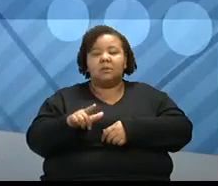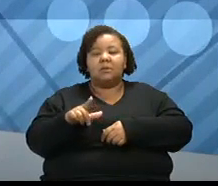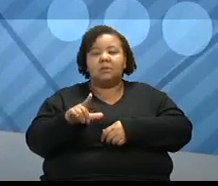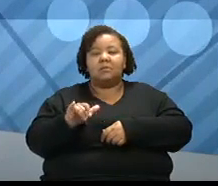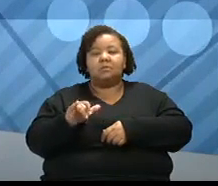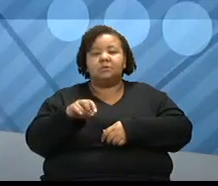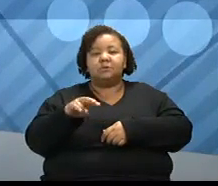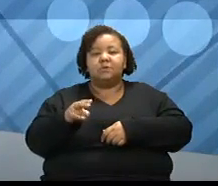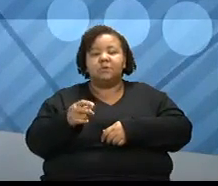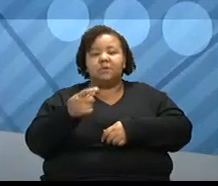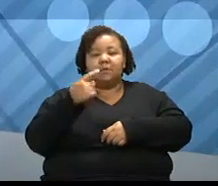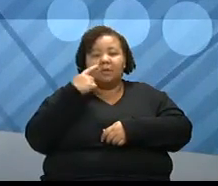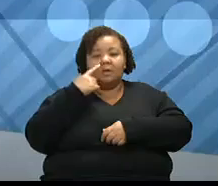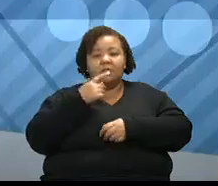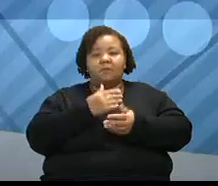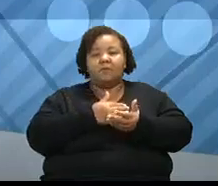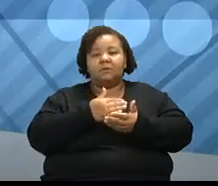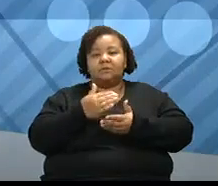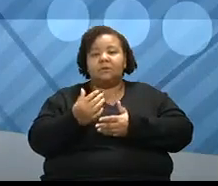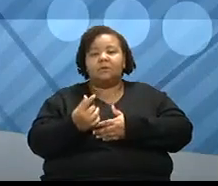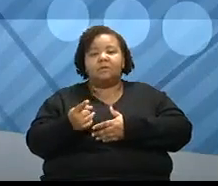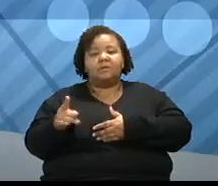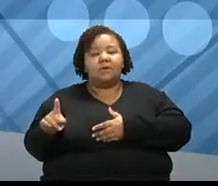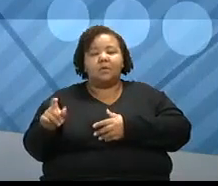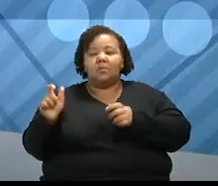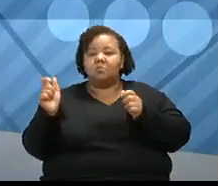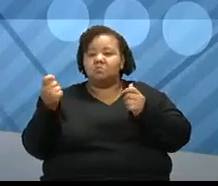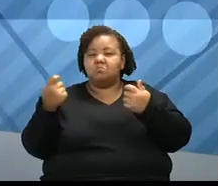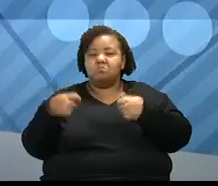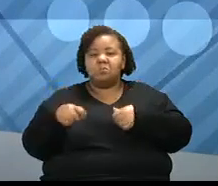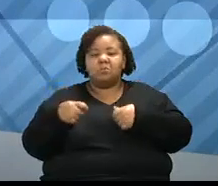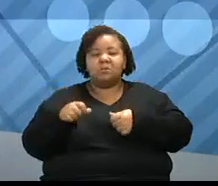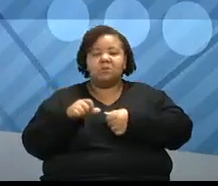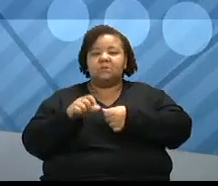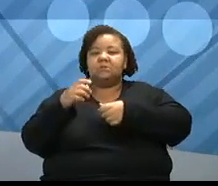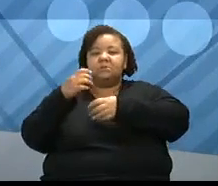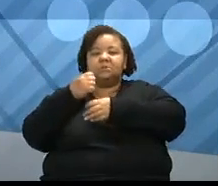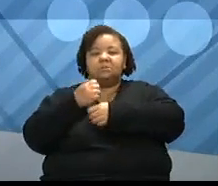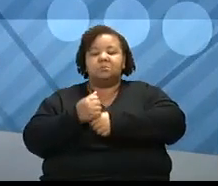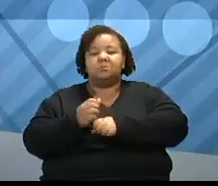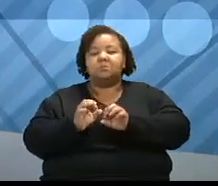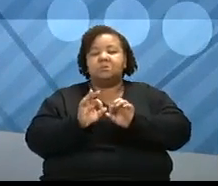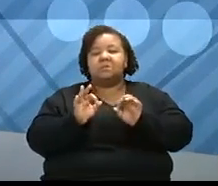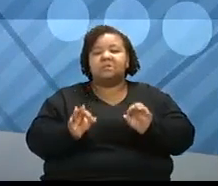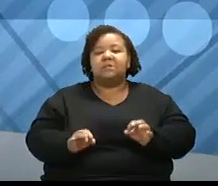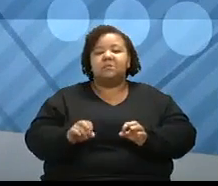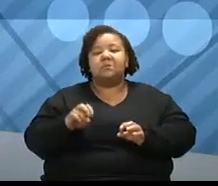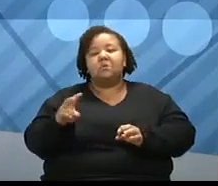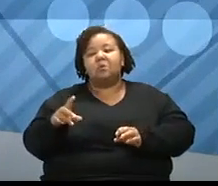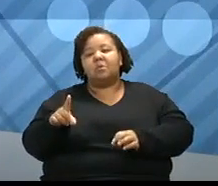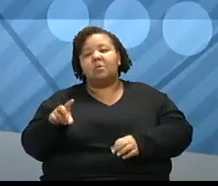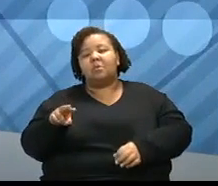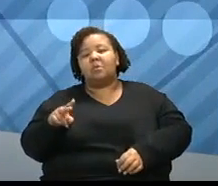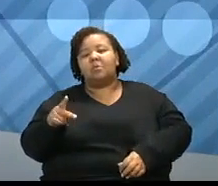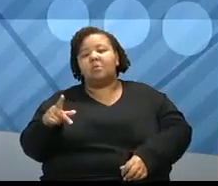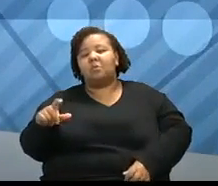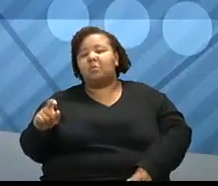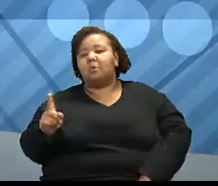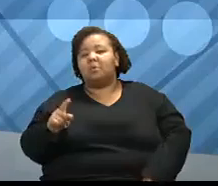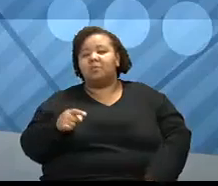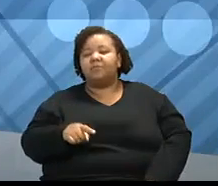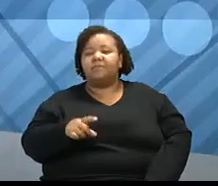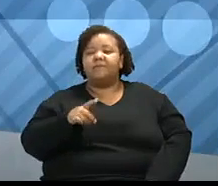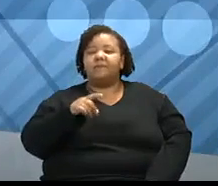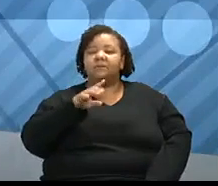ponto inicial e final. Eu nem preciso aplicar um processo de integração simples ou integração dupla. Basta eu conhecer a